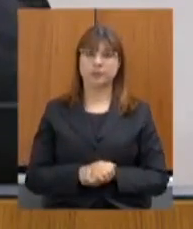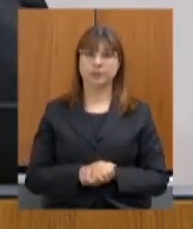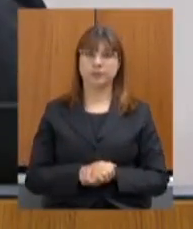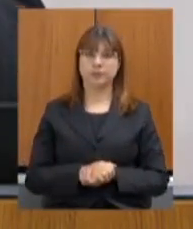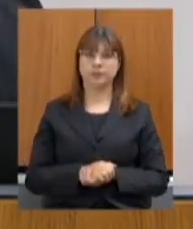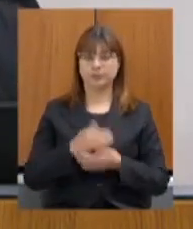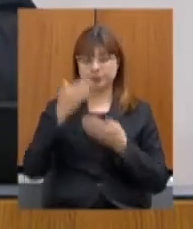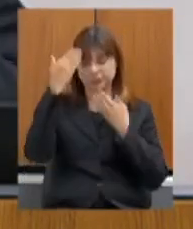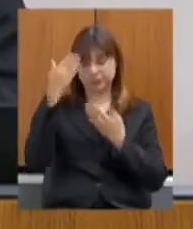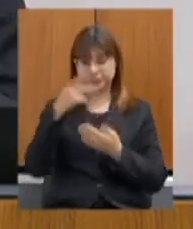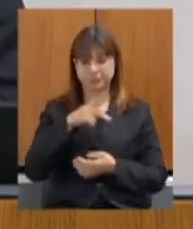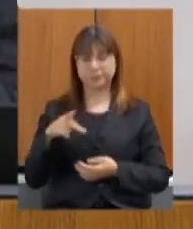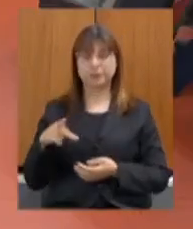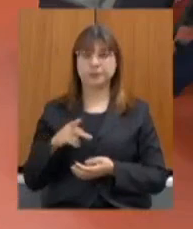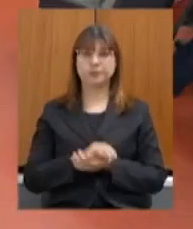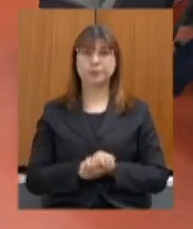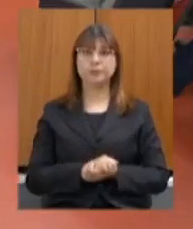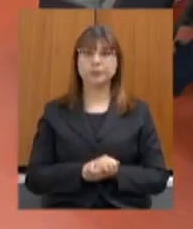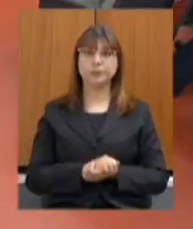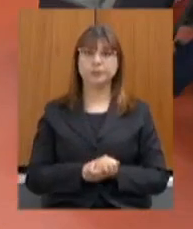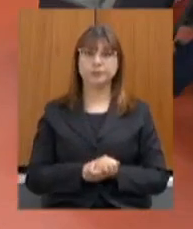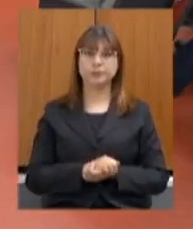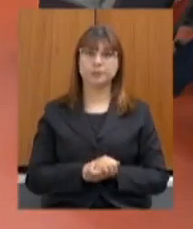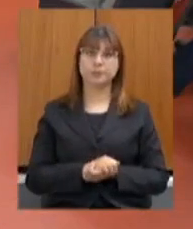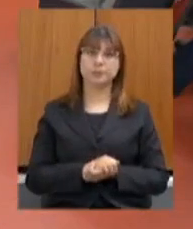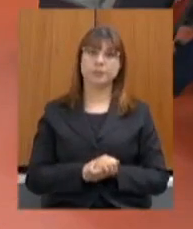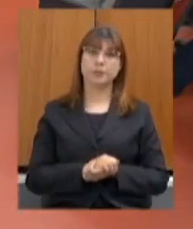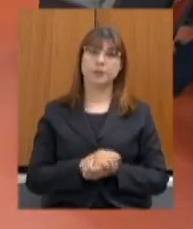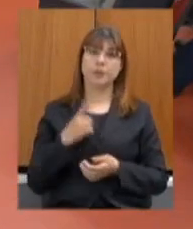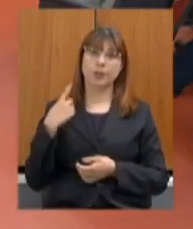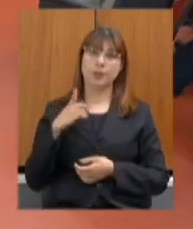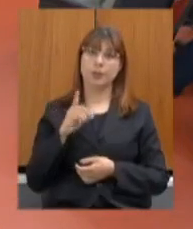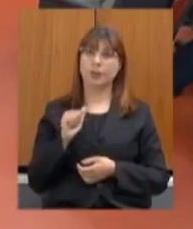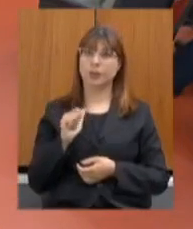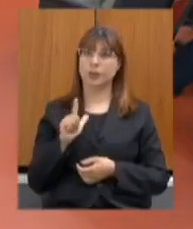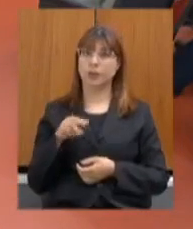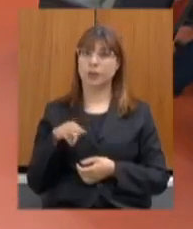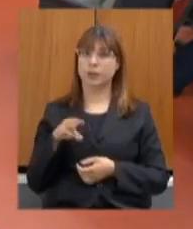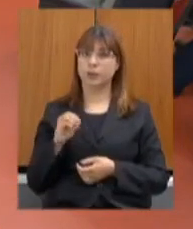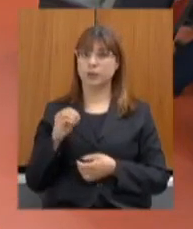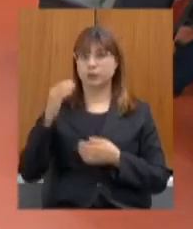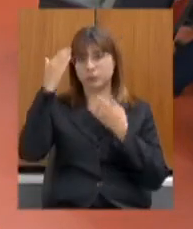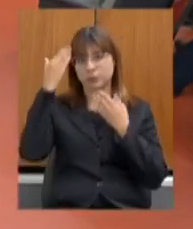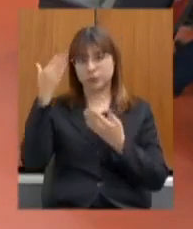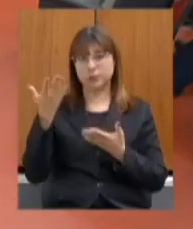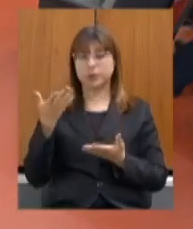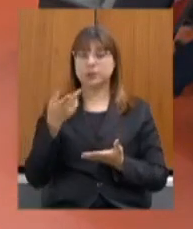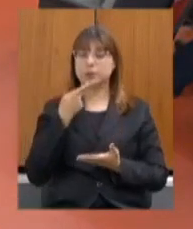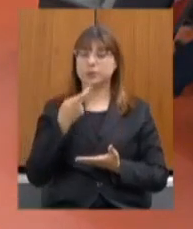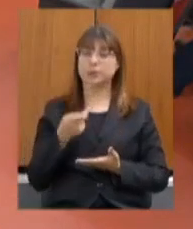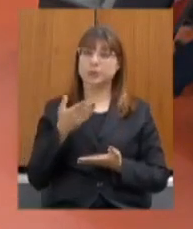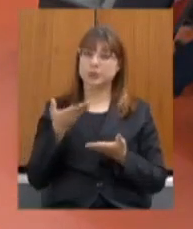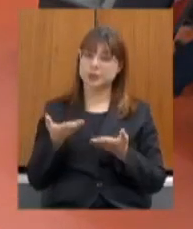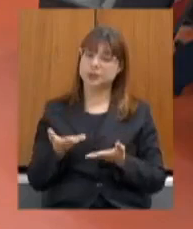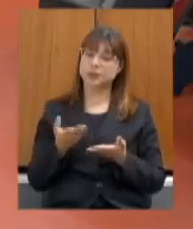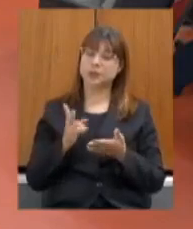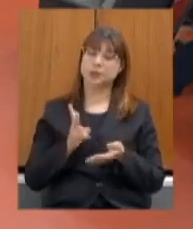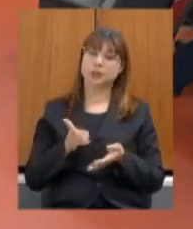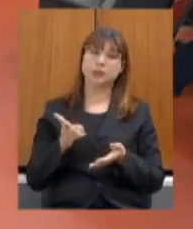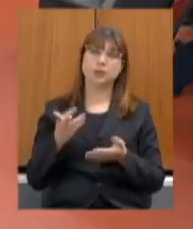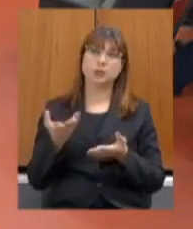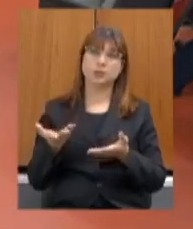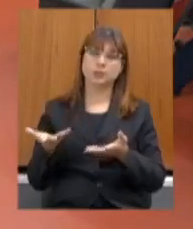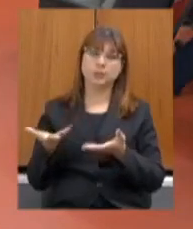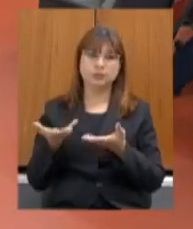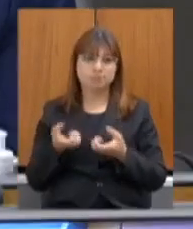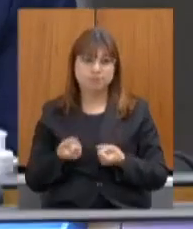Muito obrigado, presidente. Deputado Dal, muito obrigado pelas suas colocações. O sempre muito receptivo, muito